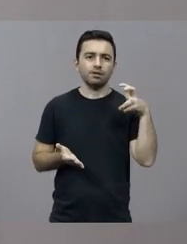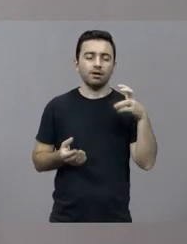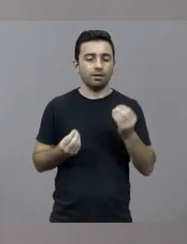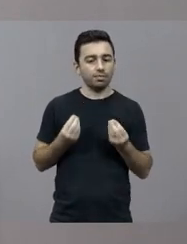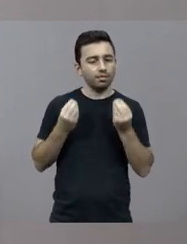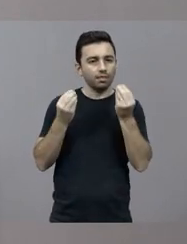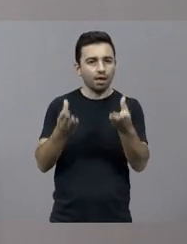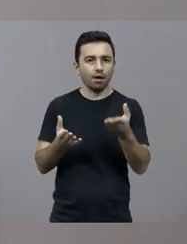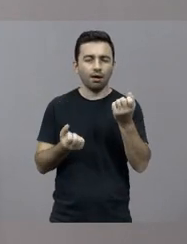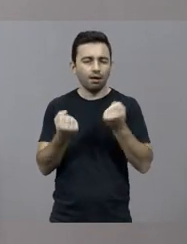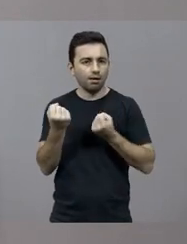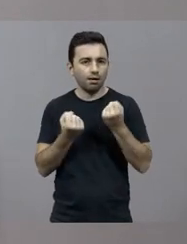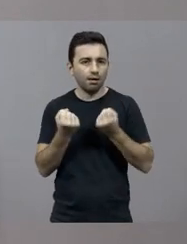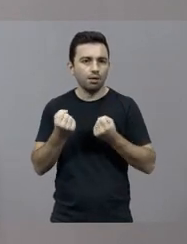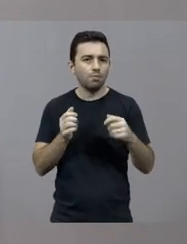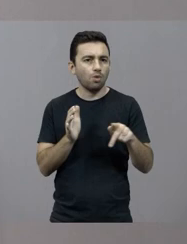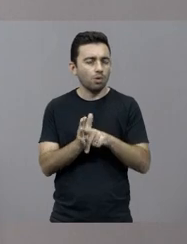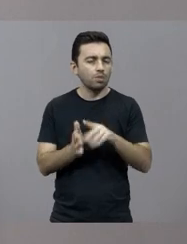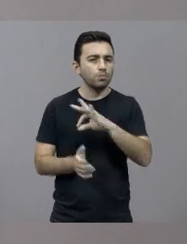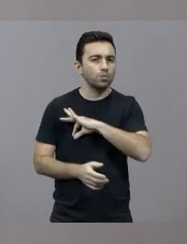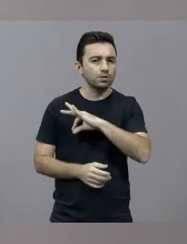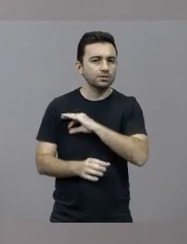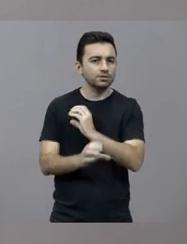de viaturas para a Polícia Civil,